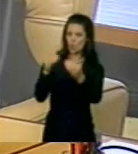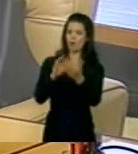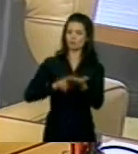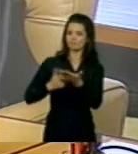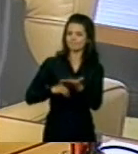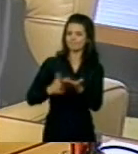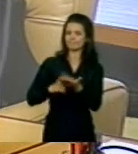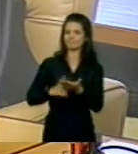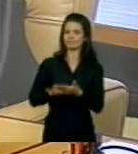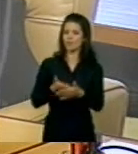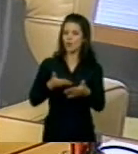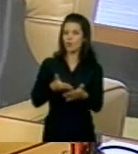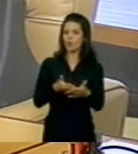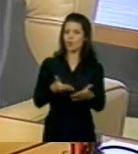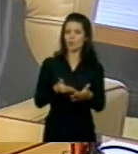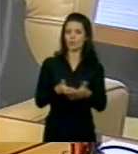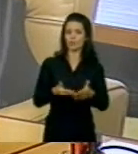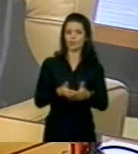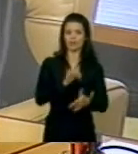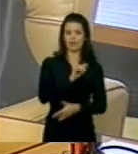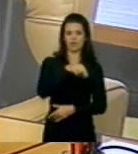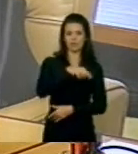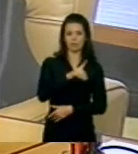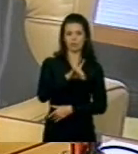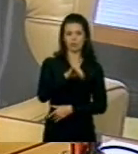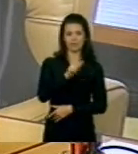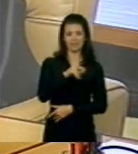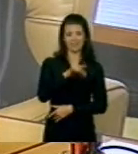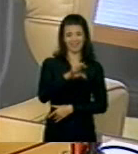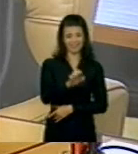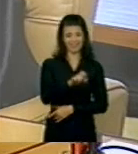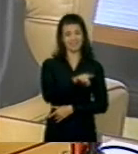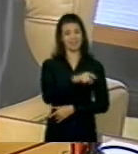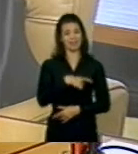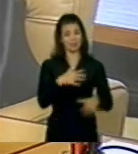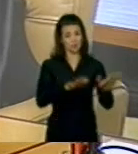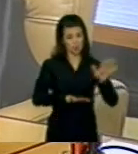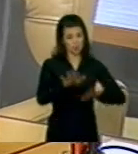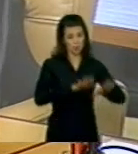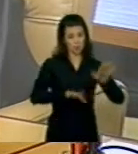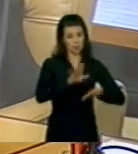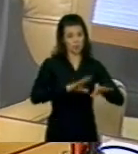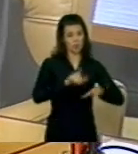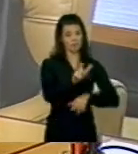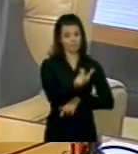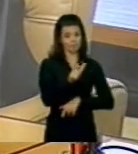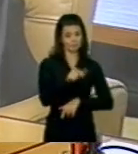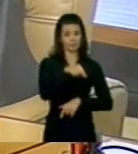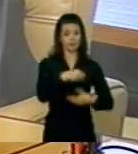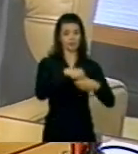restritiva a respeito da imunidade prevista no parágrafo 4º do artigo 84 da Constituição, que impede